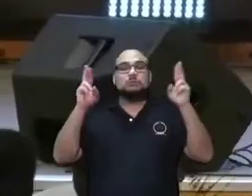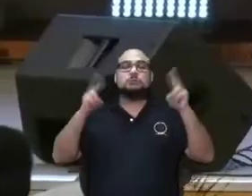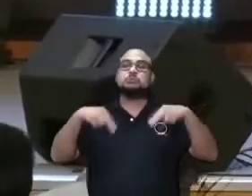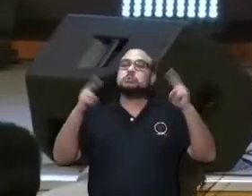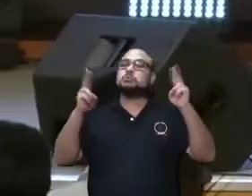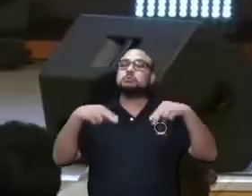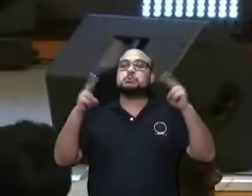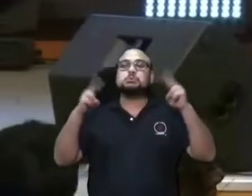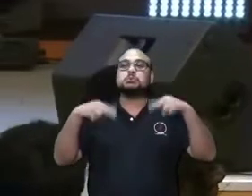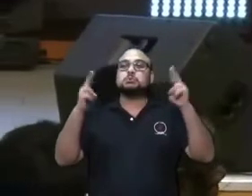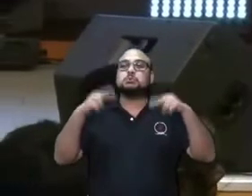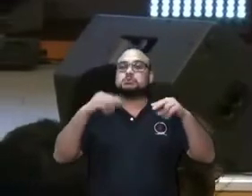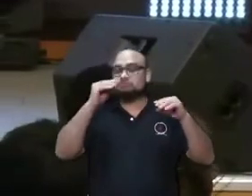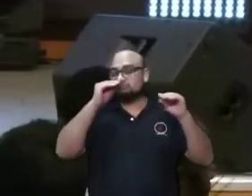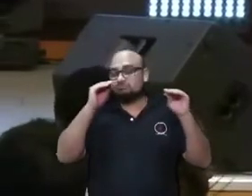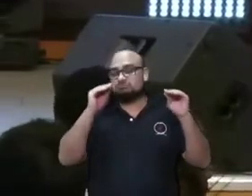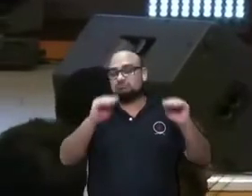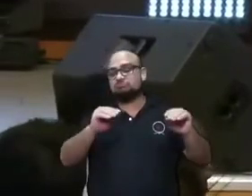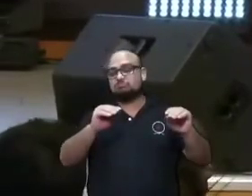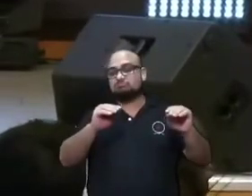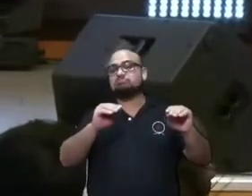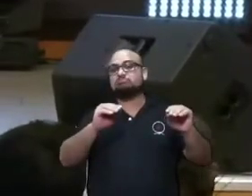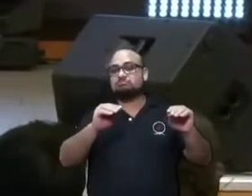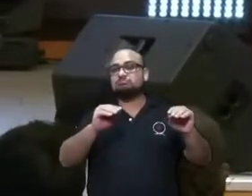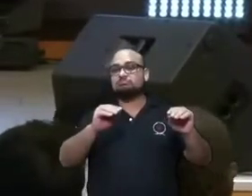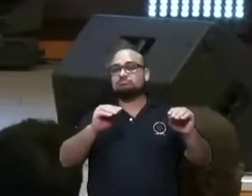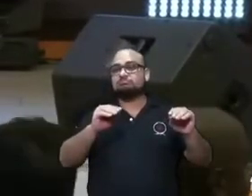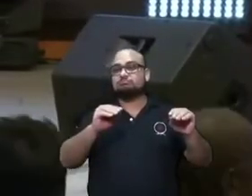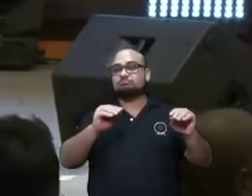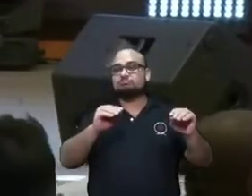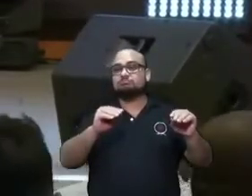alguns braços que nunca tocaram os seus,